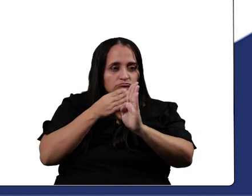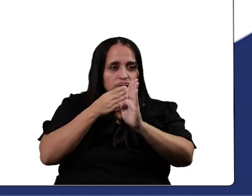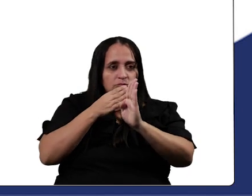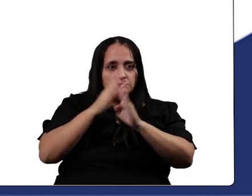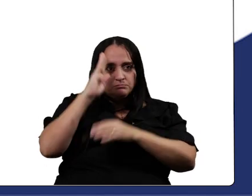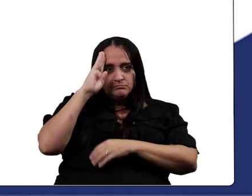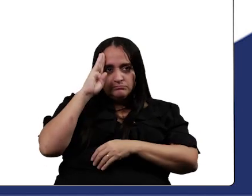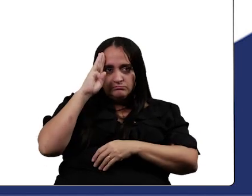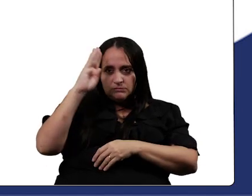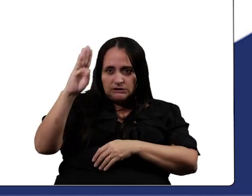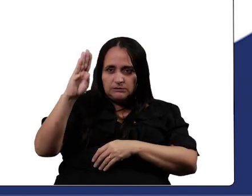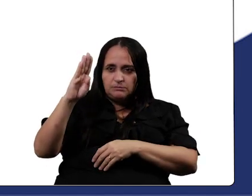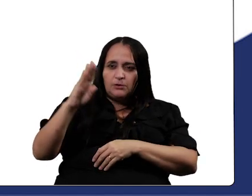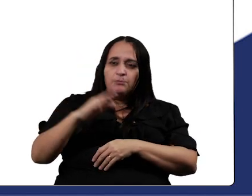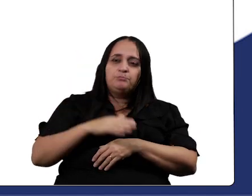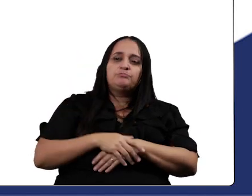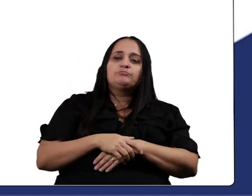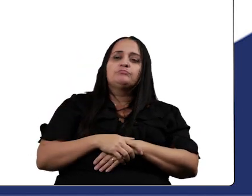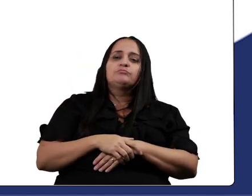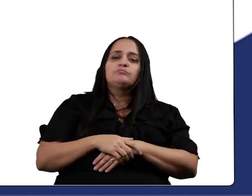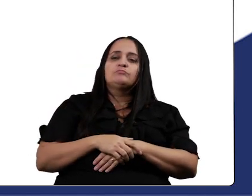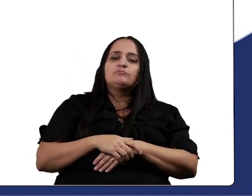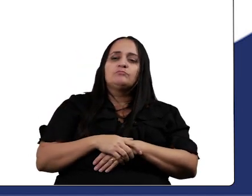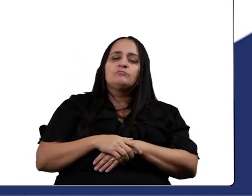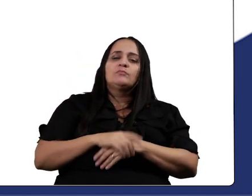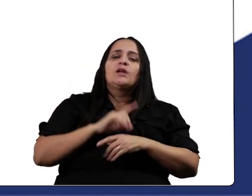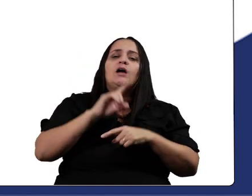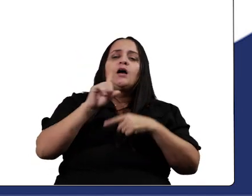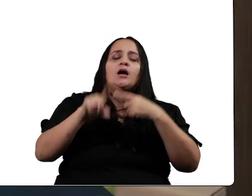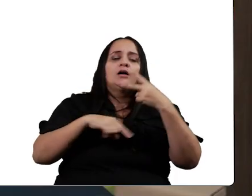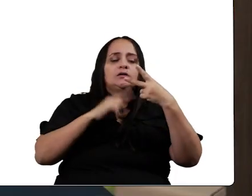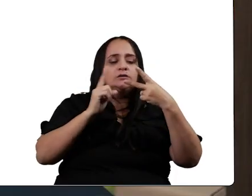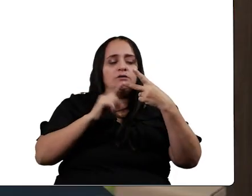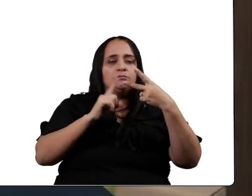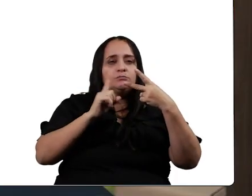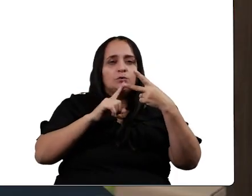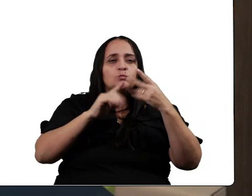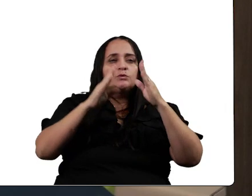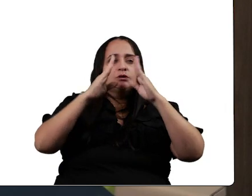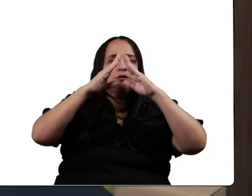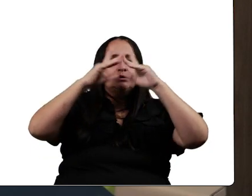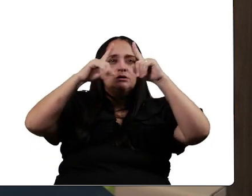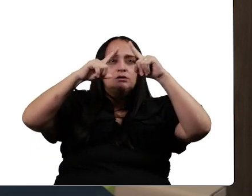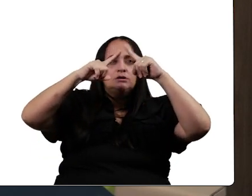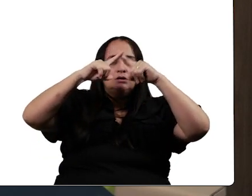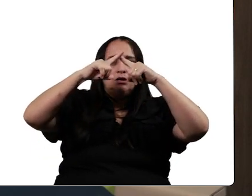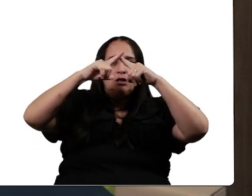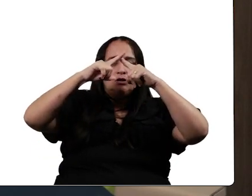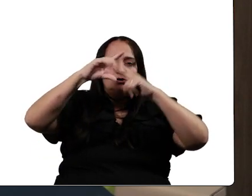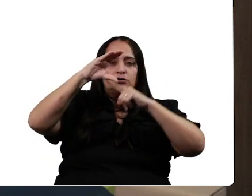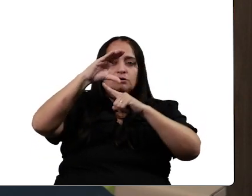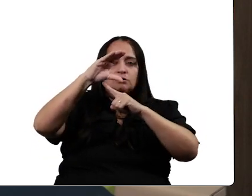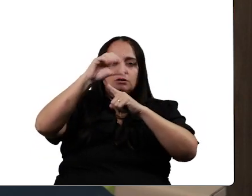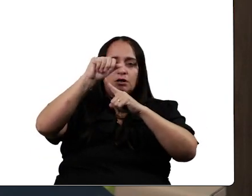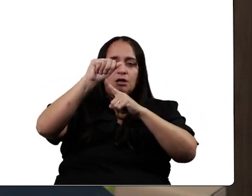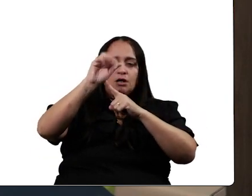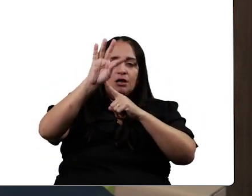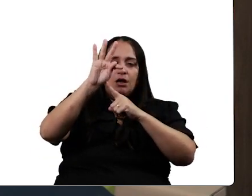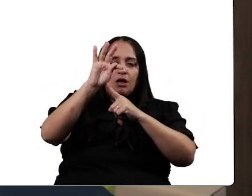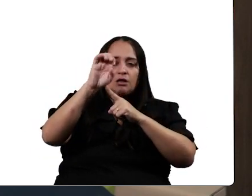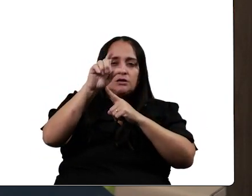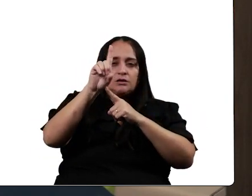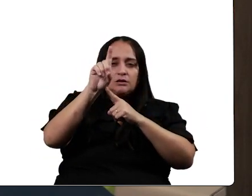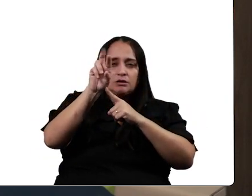Salvador. E aí vamos ver a Catedral de Salvador e olha que lá, essa catedral foi a primeira igreja,